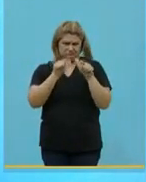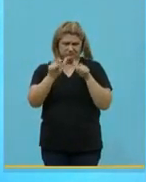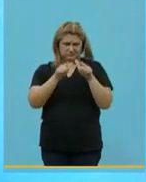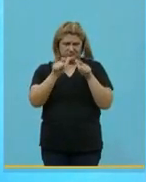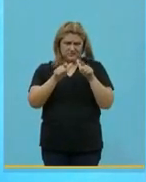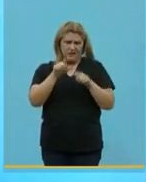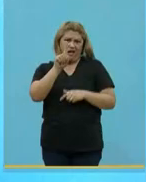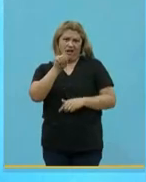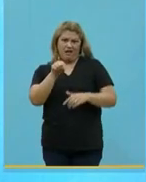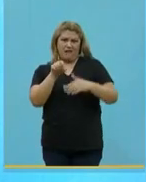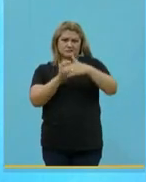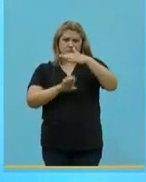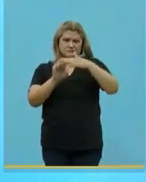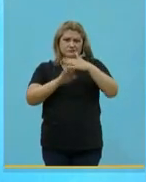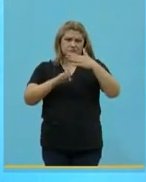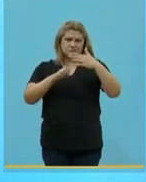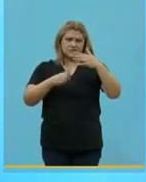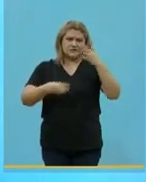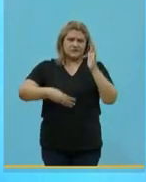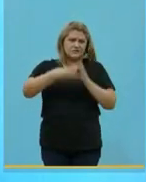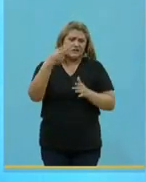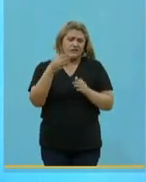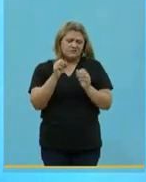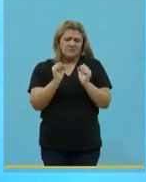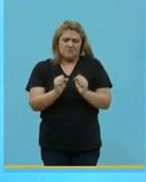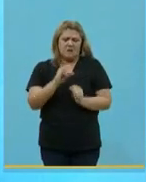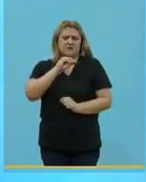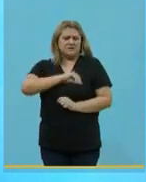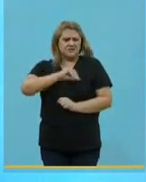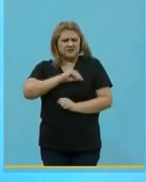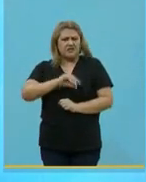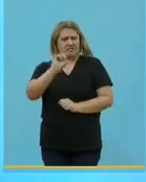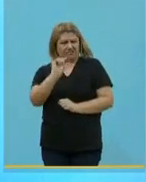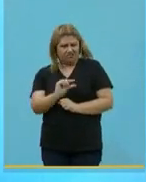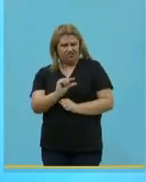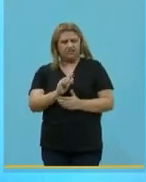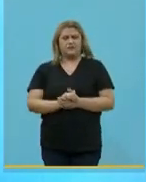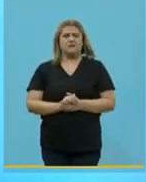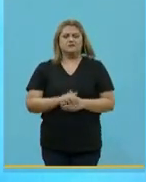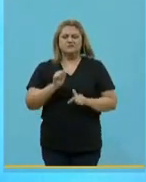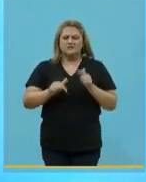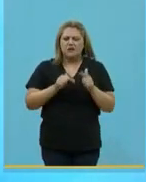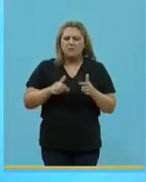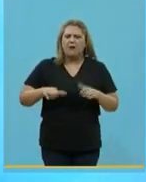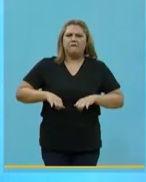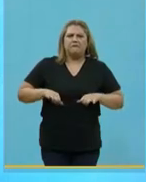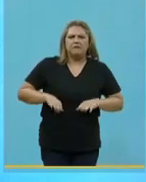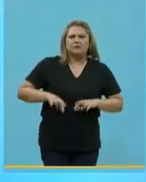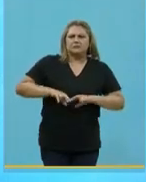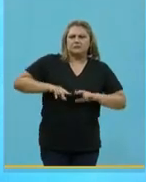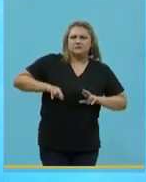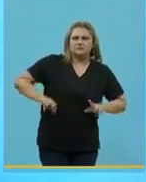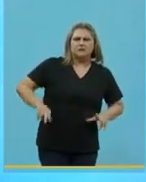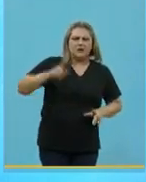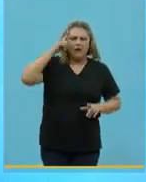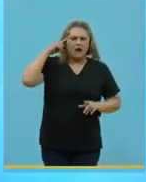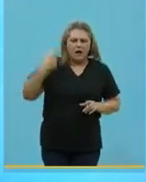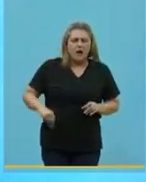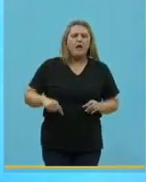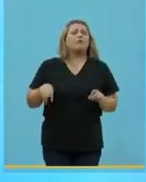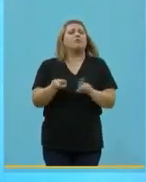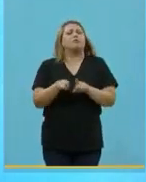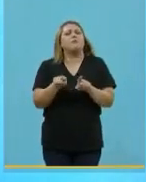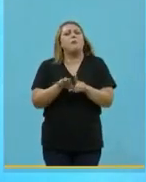muito bem disso ganham menos e trabalham de maneira precária a reforma trabalhista permitiu que mulheres grávidas